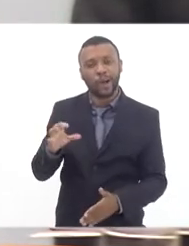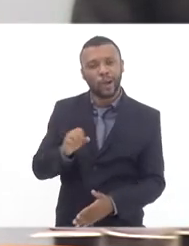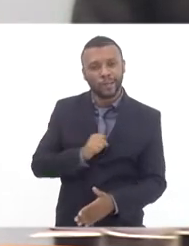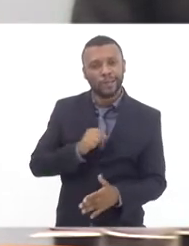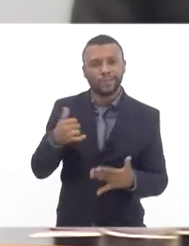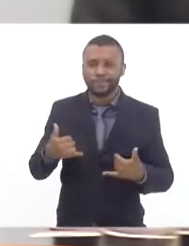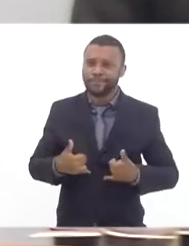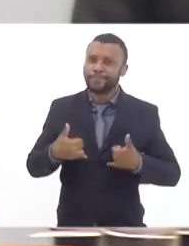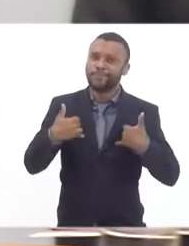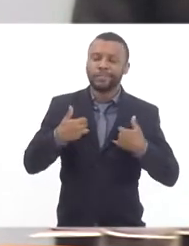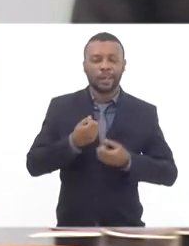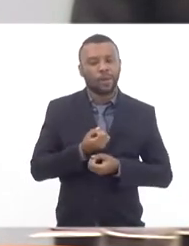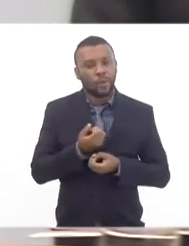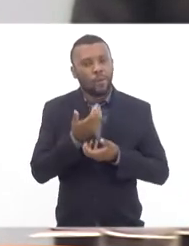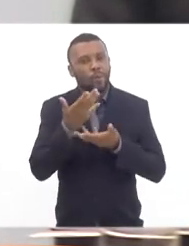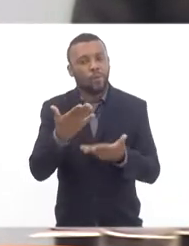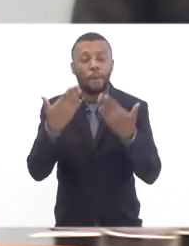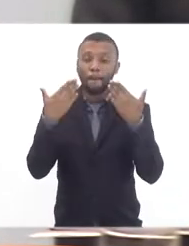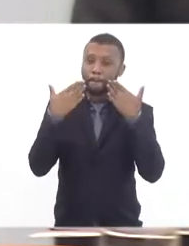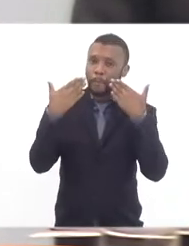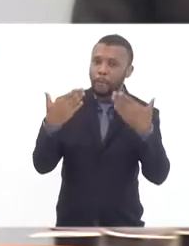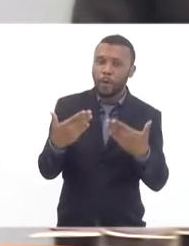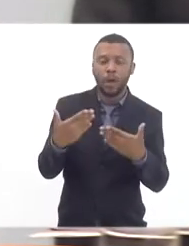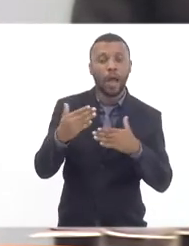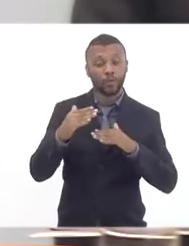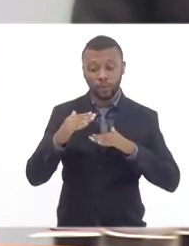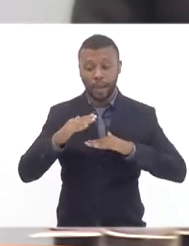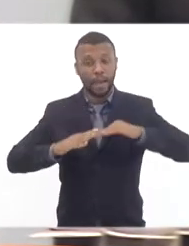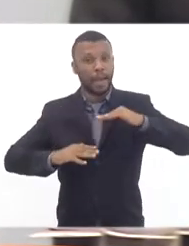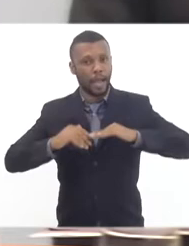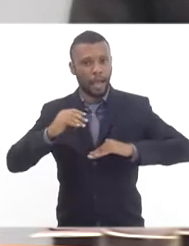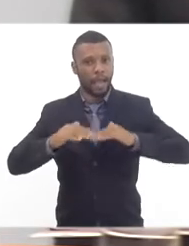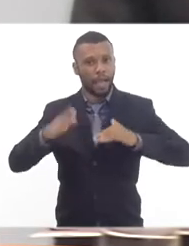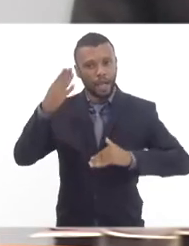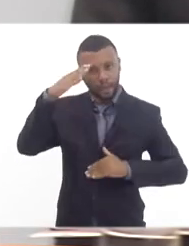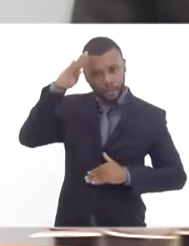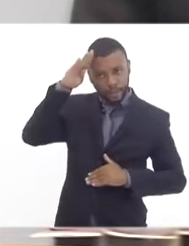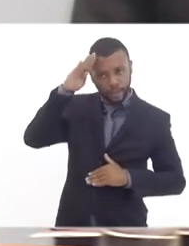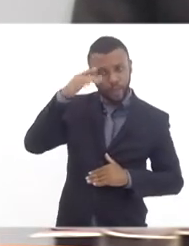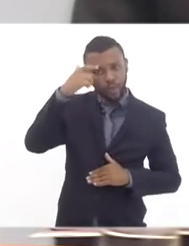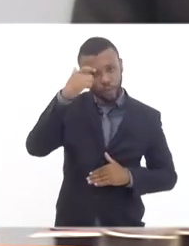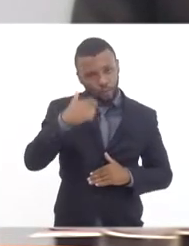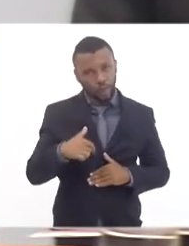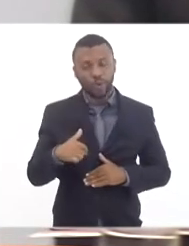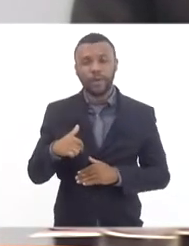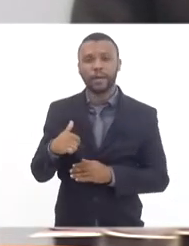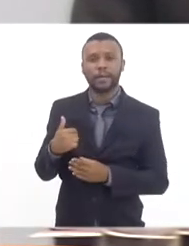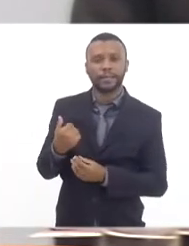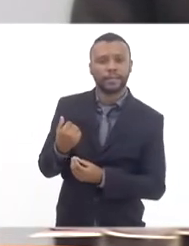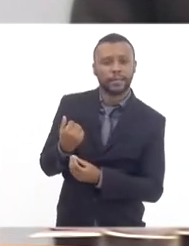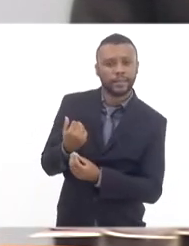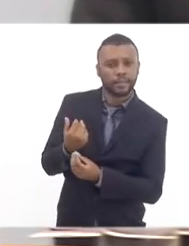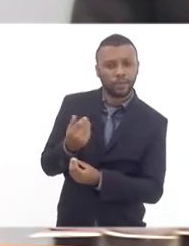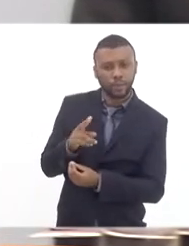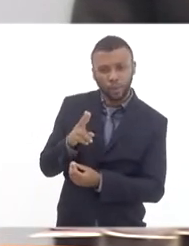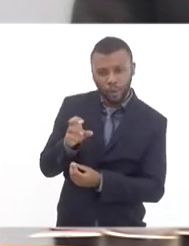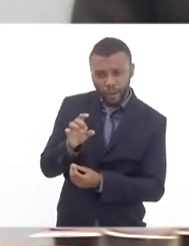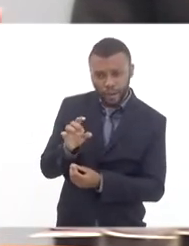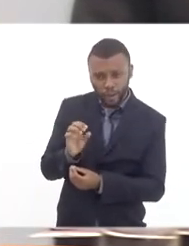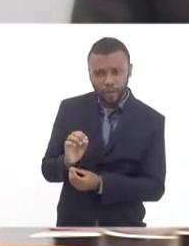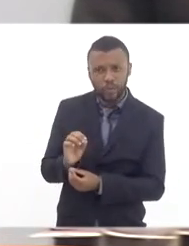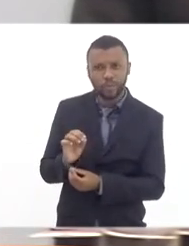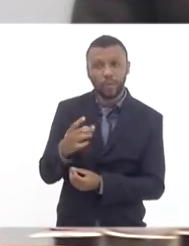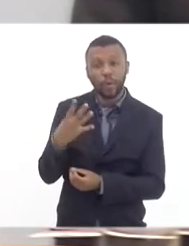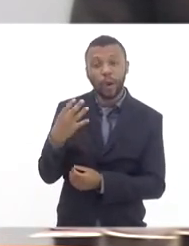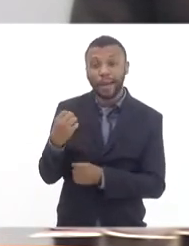aqui para nós, publicamente, a sua carreira acadêmica. Eu sou uergiana, tenho satisfação de estar lá agora, quase 40